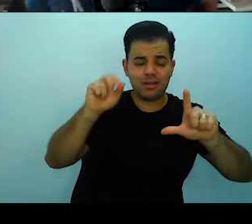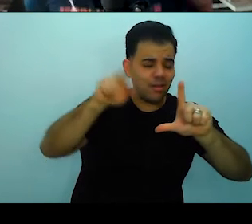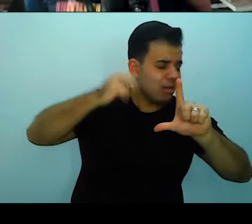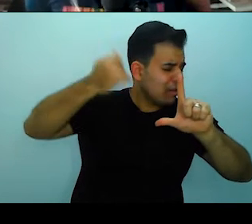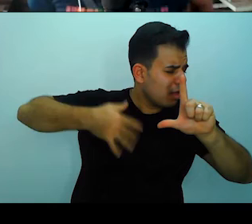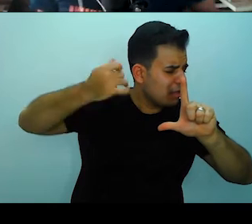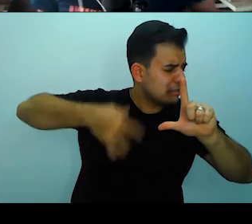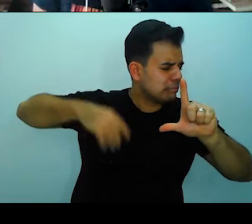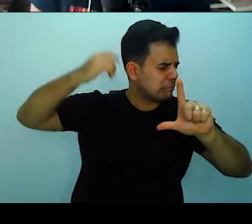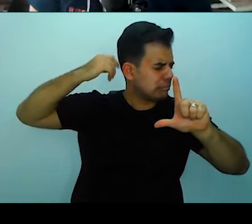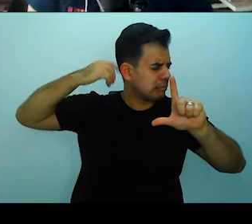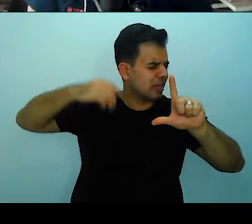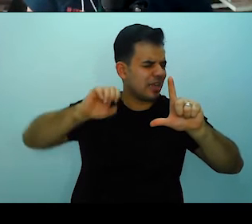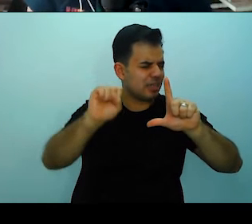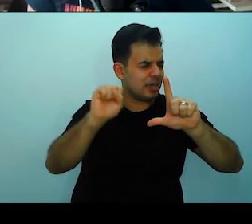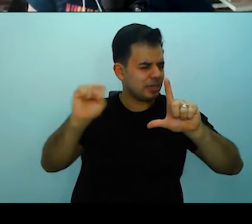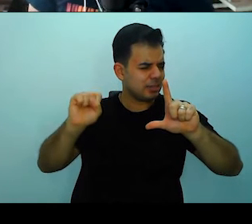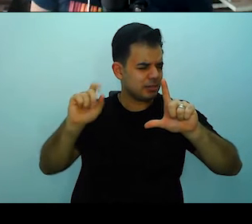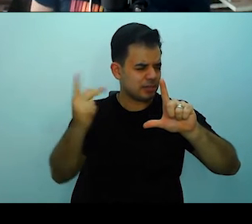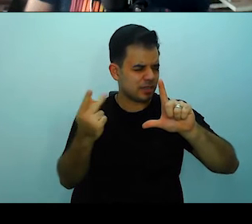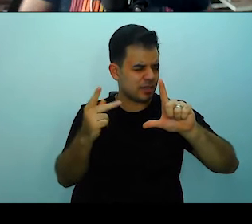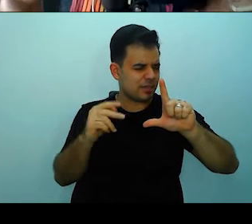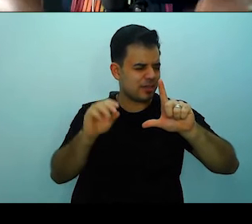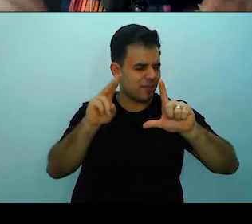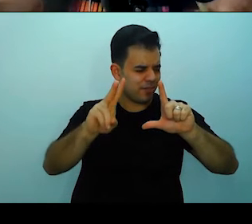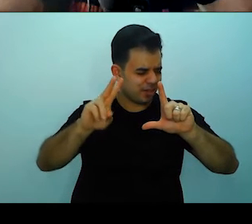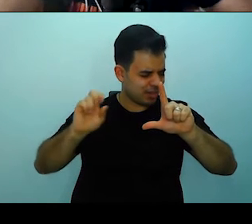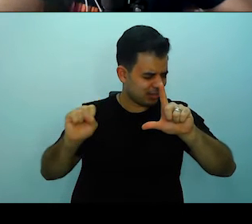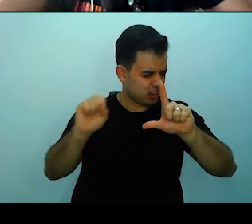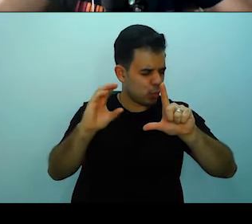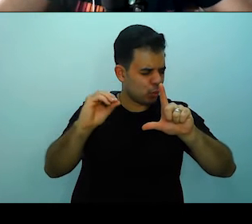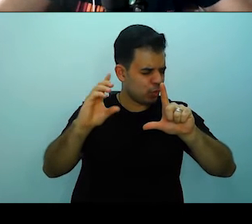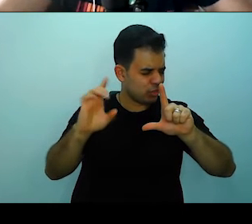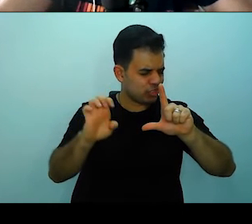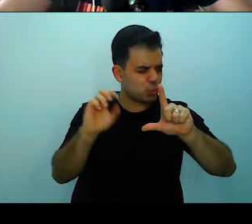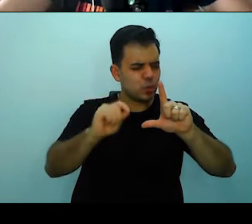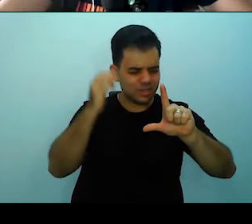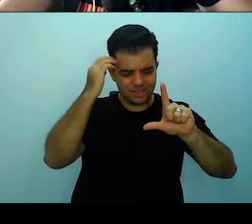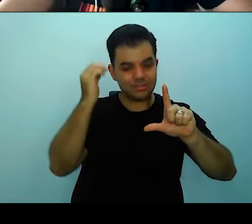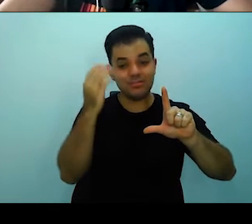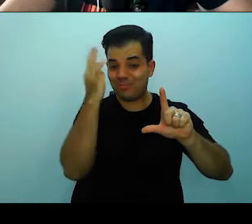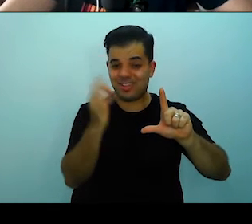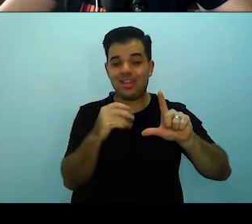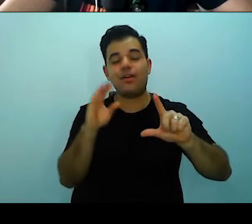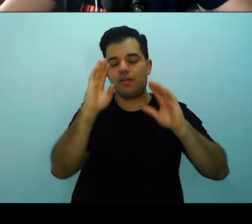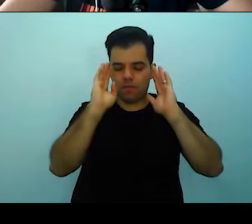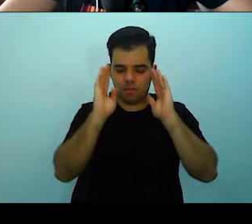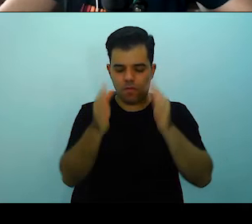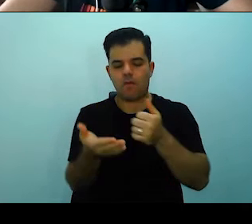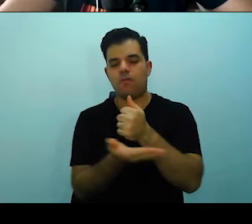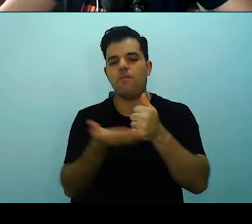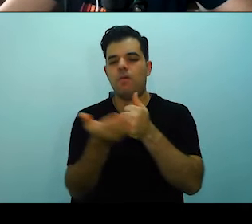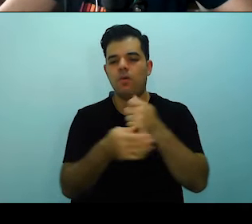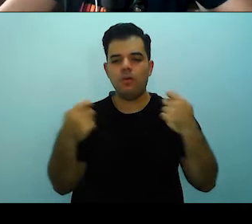por SSH, não vai entender com VS Code. Então, esse é o primeiro passo para que a gente foque em ensino de lógica de programação